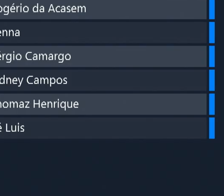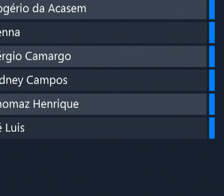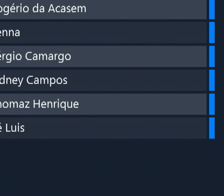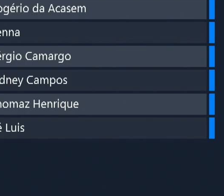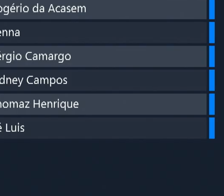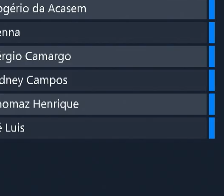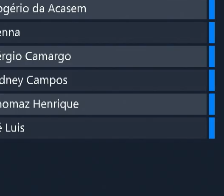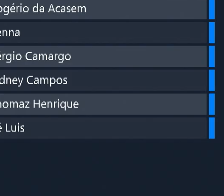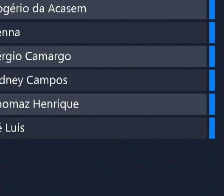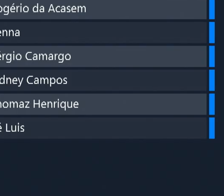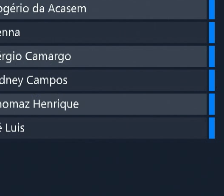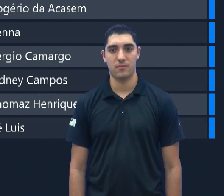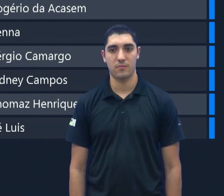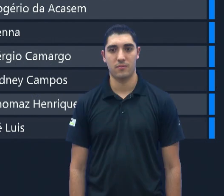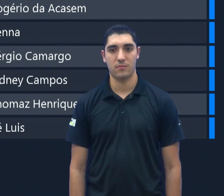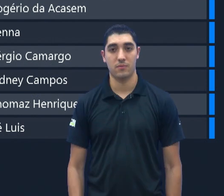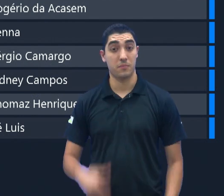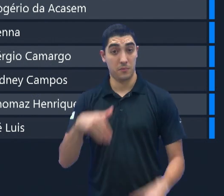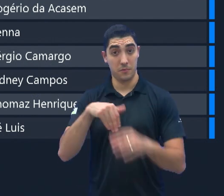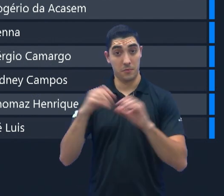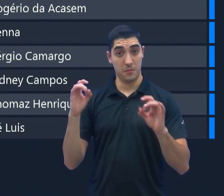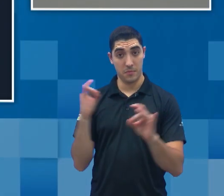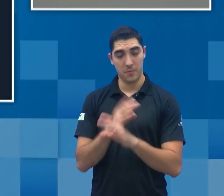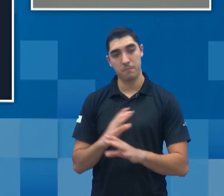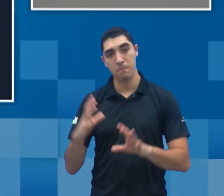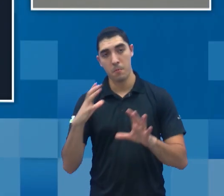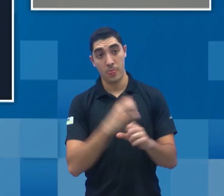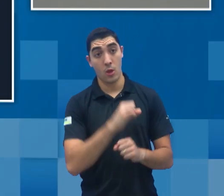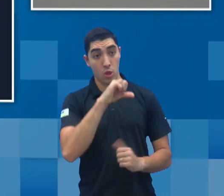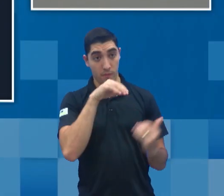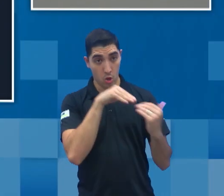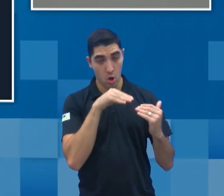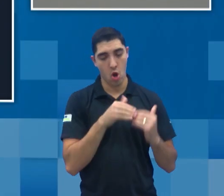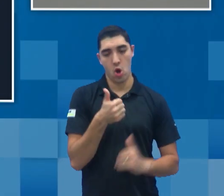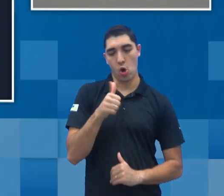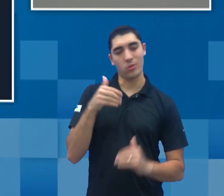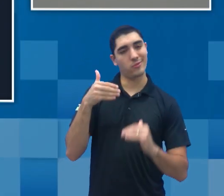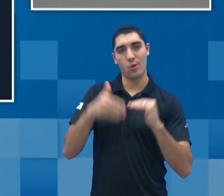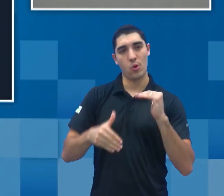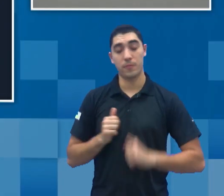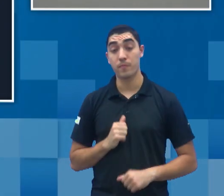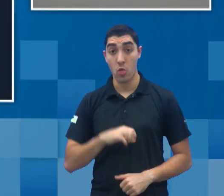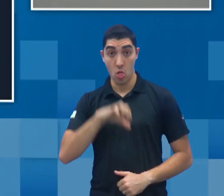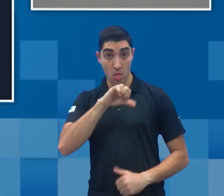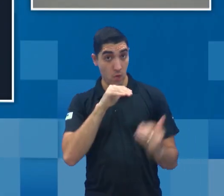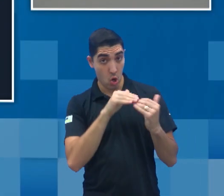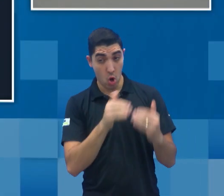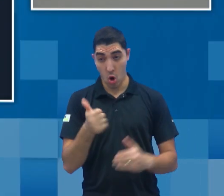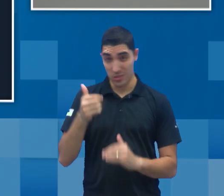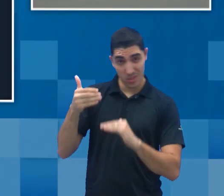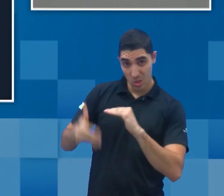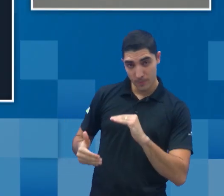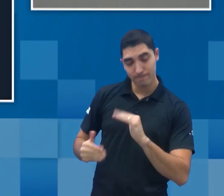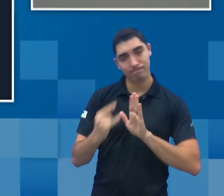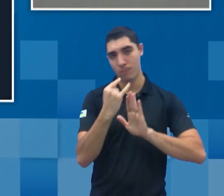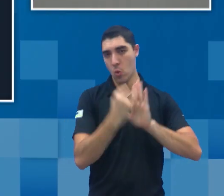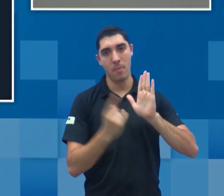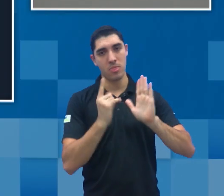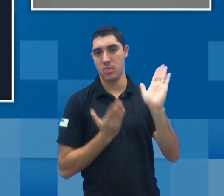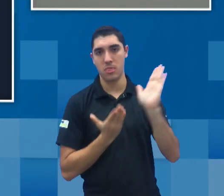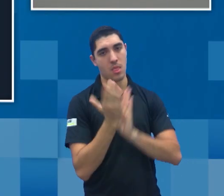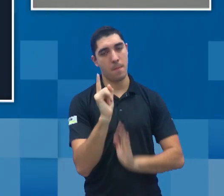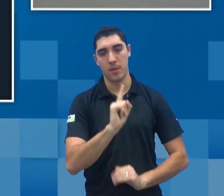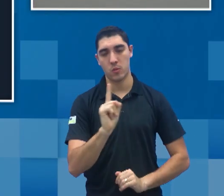Encerrada a votação, 9 votos favoráveis, 11 votos contrários. com 9 votos favoráveis, 11 votos contrários, o requerimento